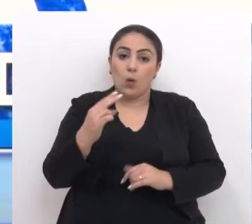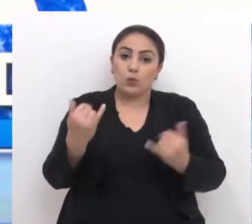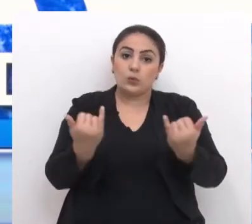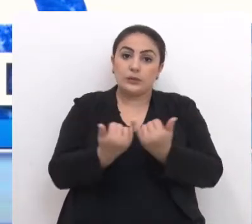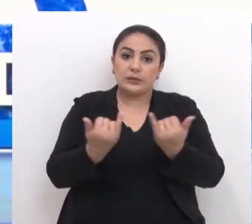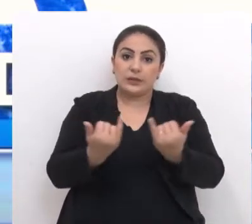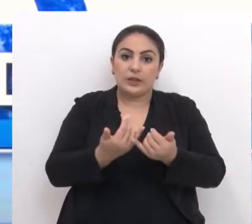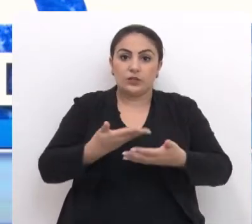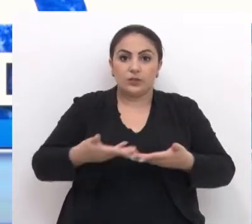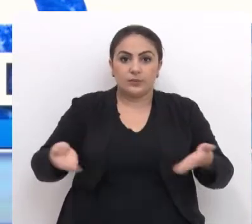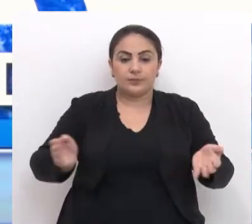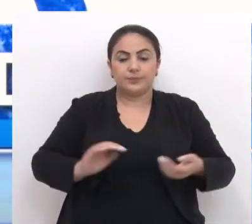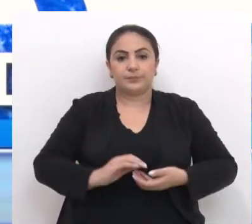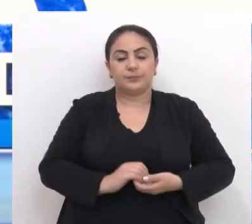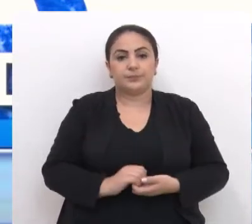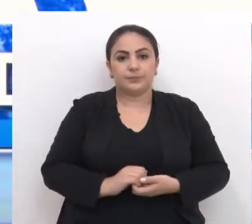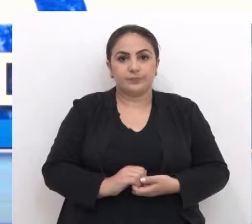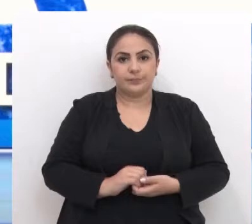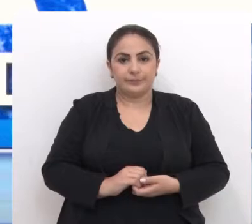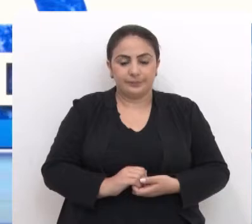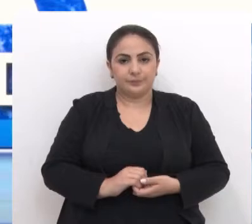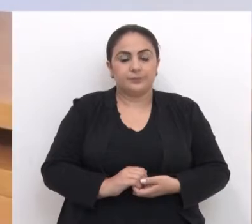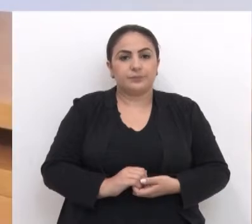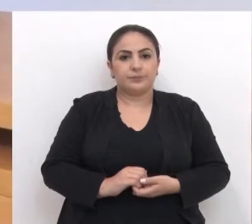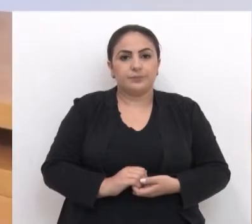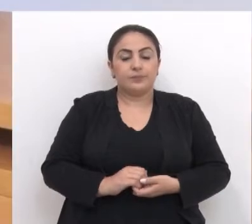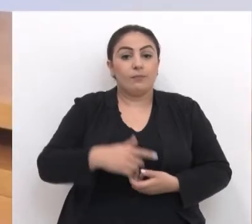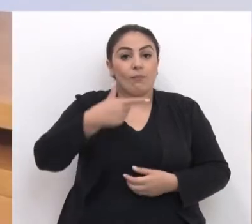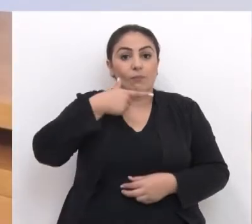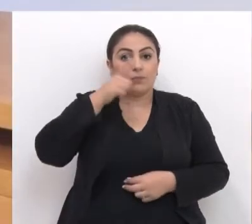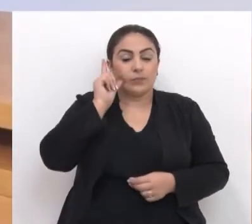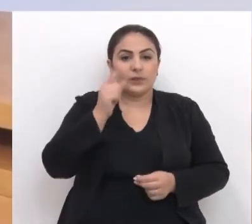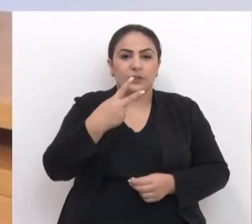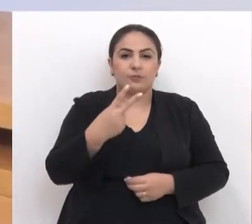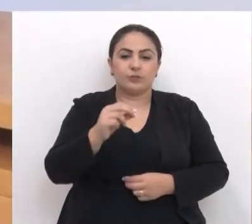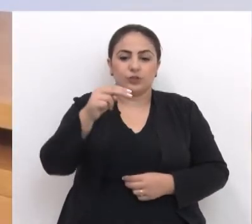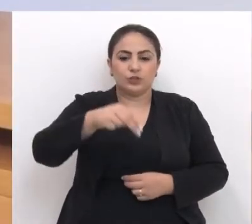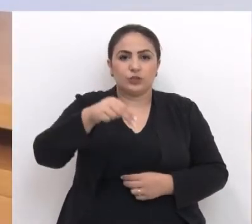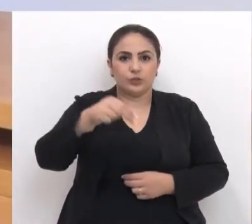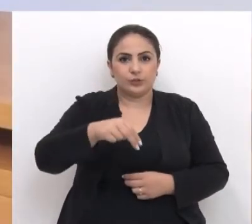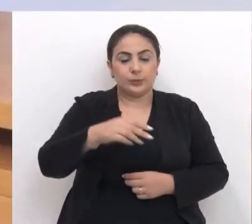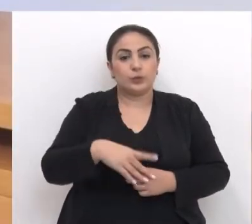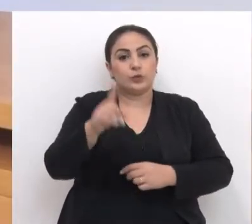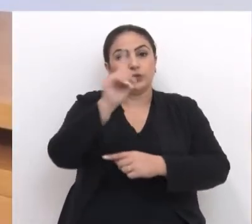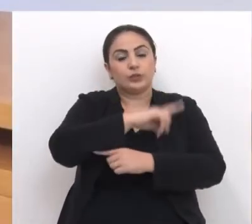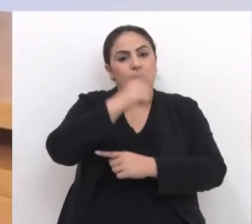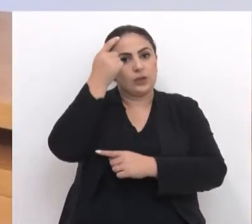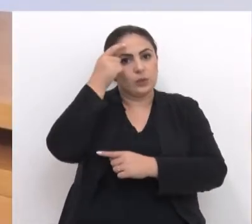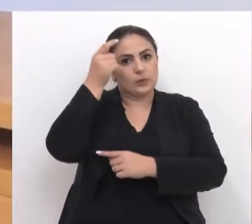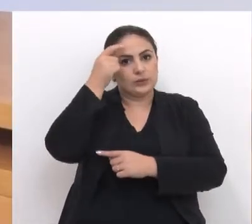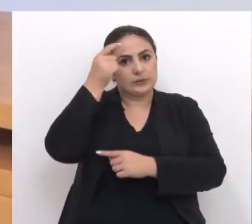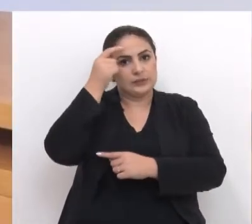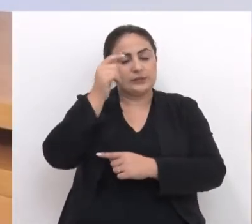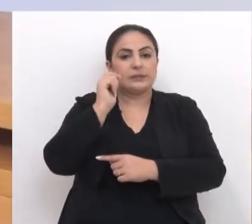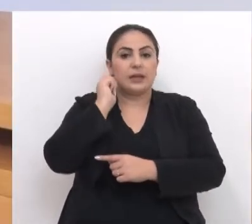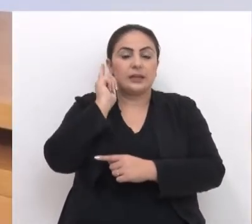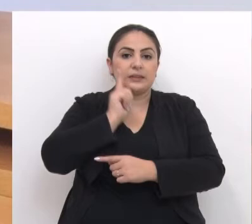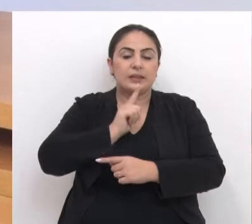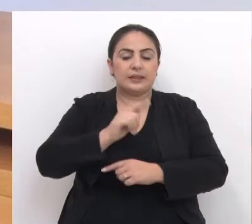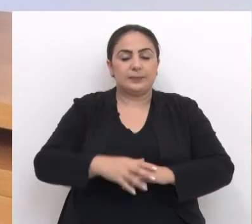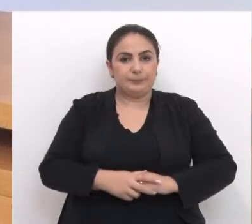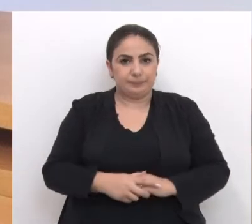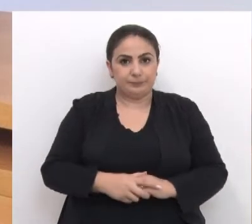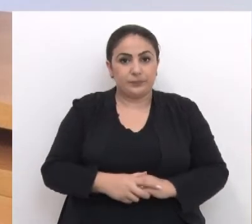3316-4044 ou no site que está aparecendo no vídeo. Ontem, 20 de novembro, foi o Dia da Consciência